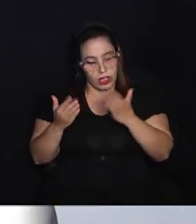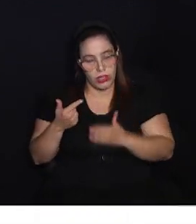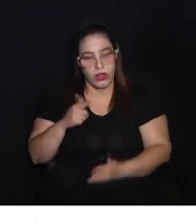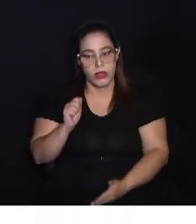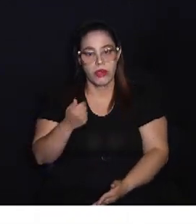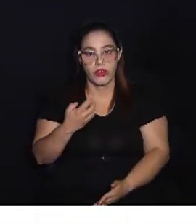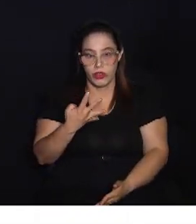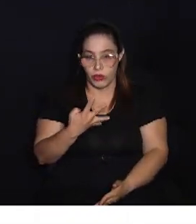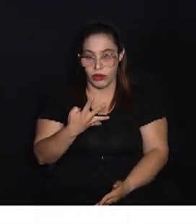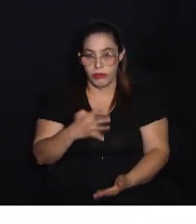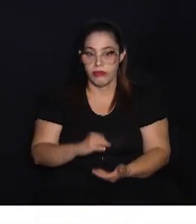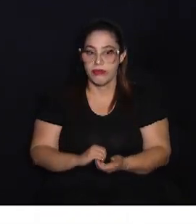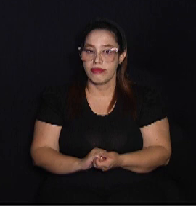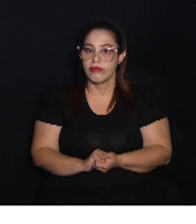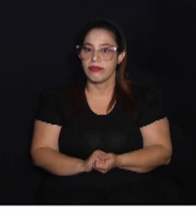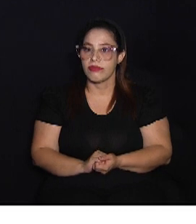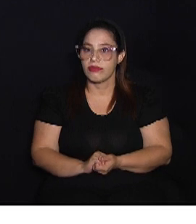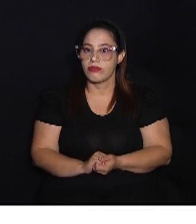2024.